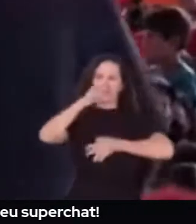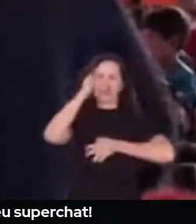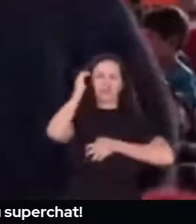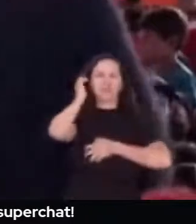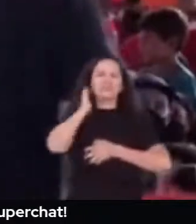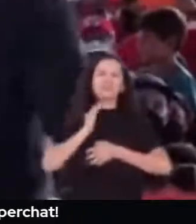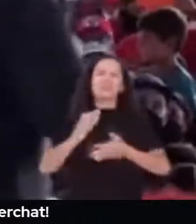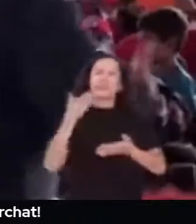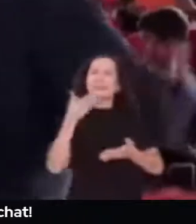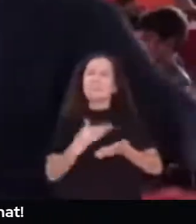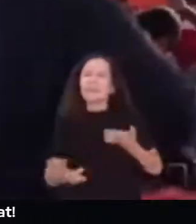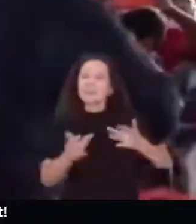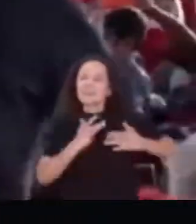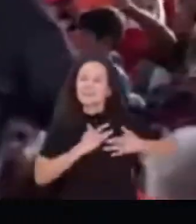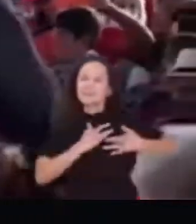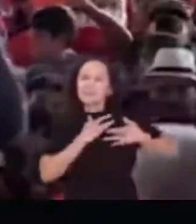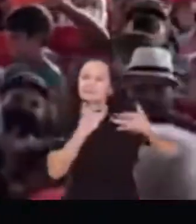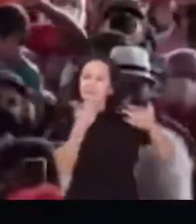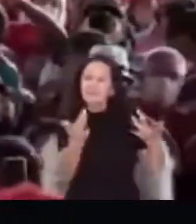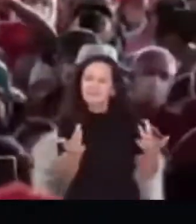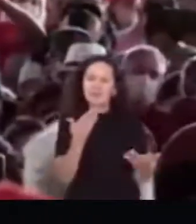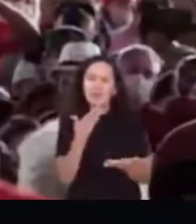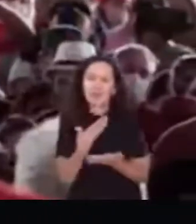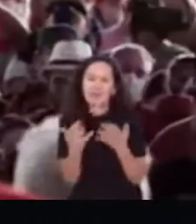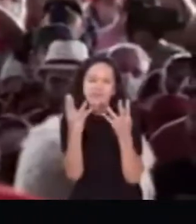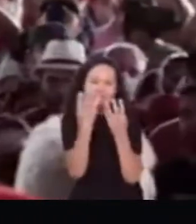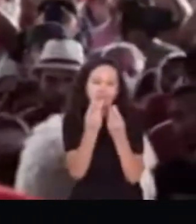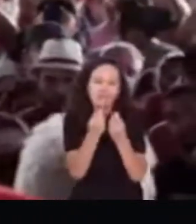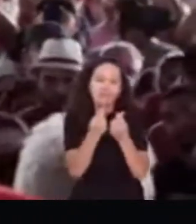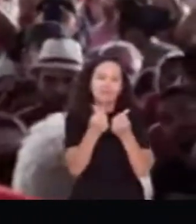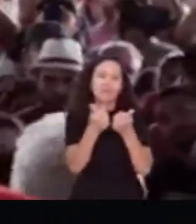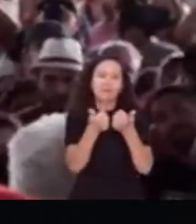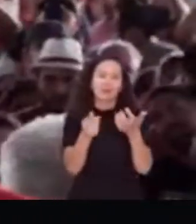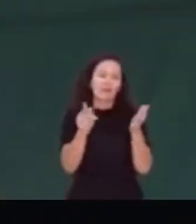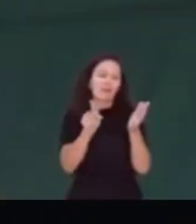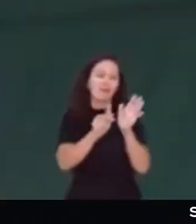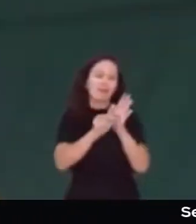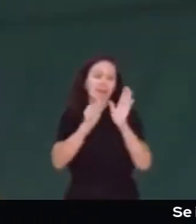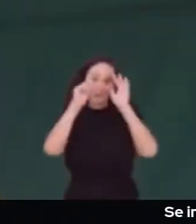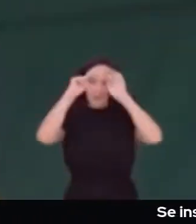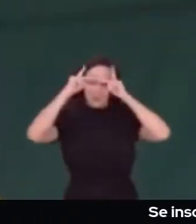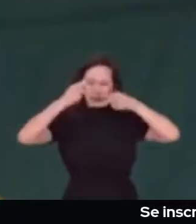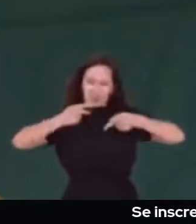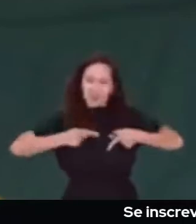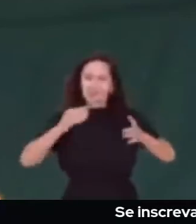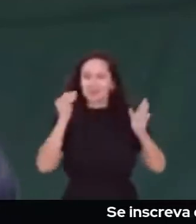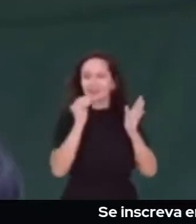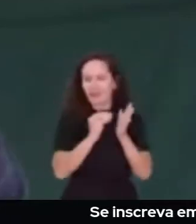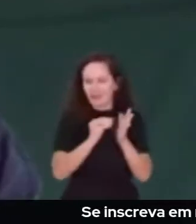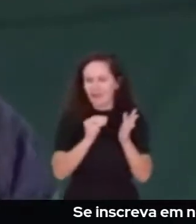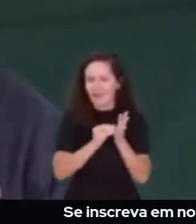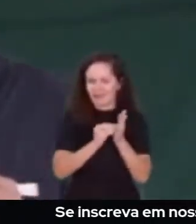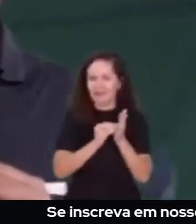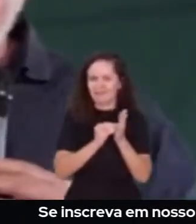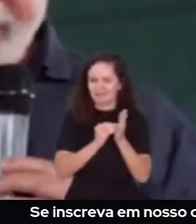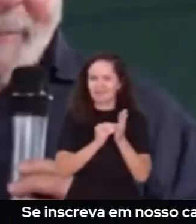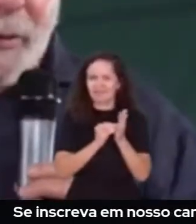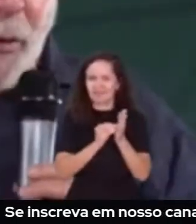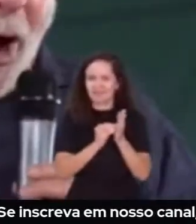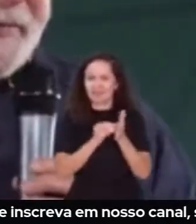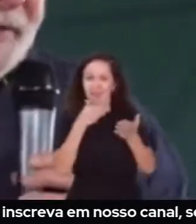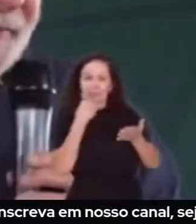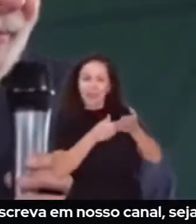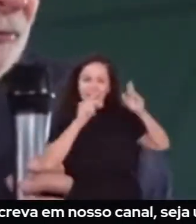perdendo sensibilidade. O humanismo está perdendo para o algoritmo. O humanismo,